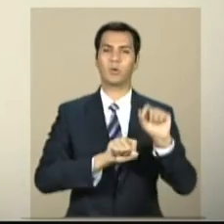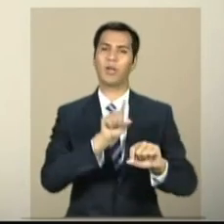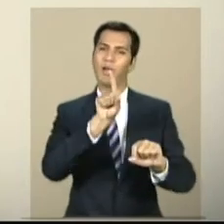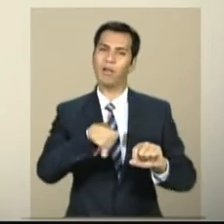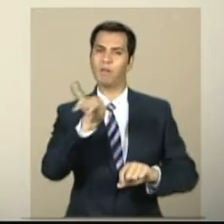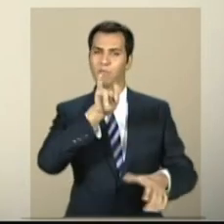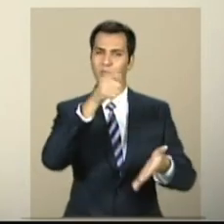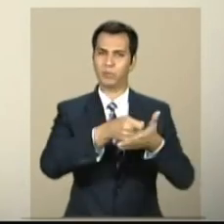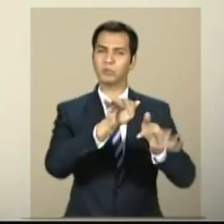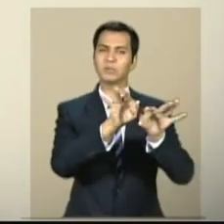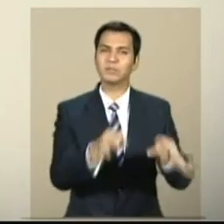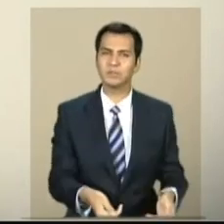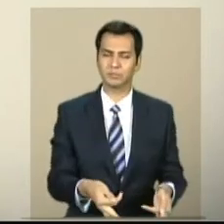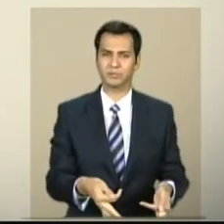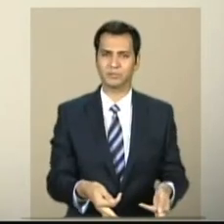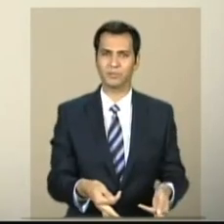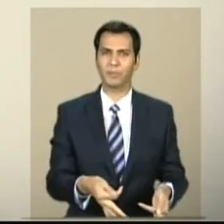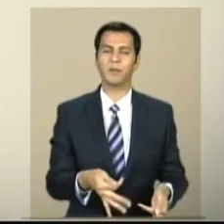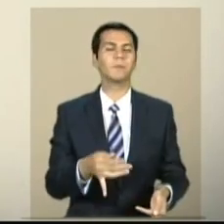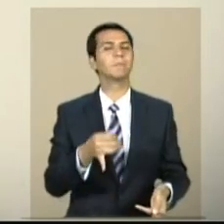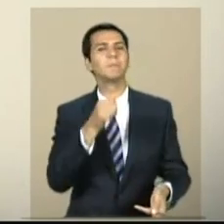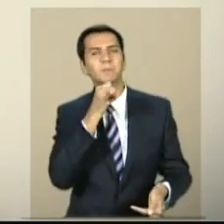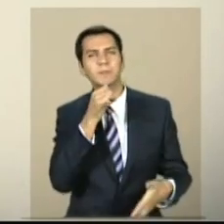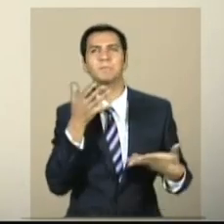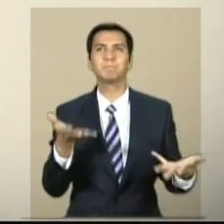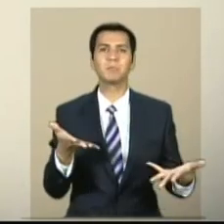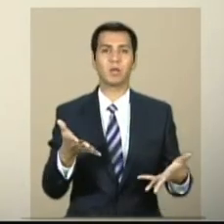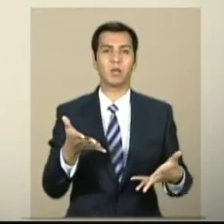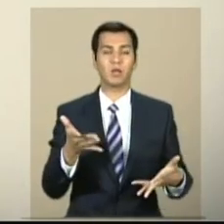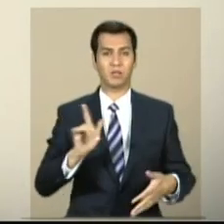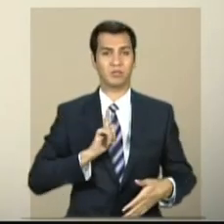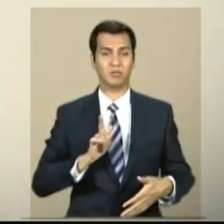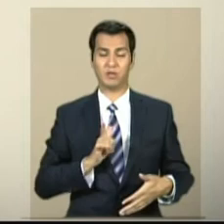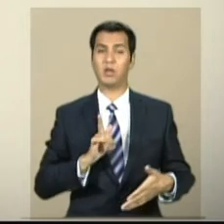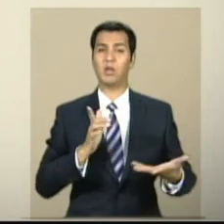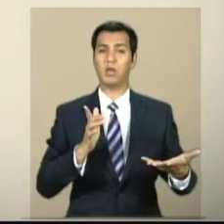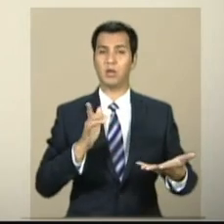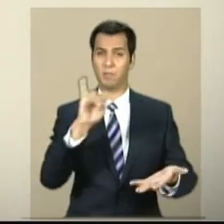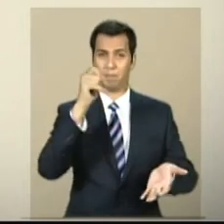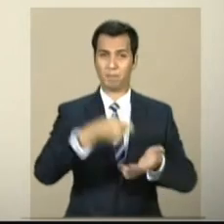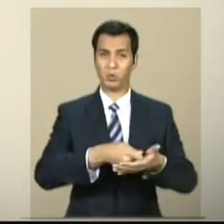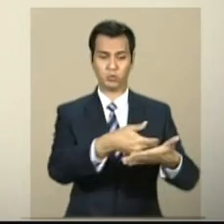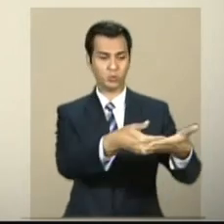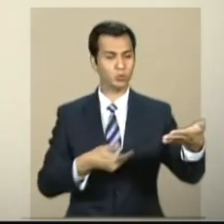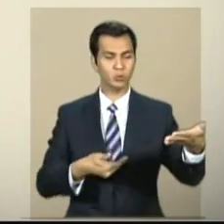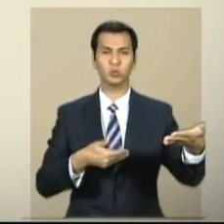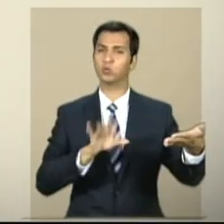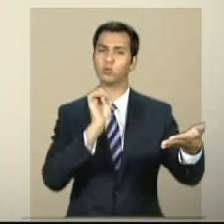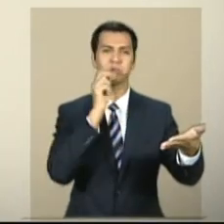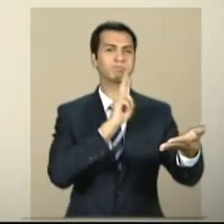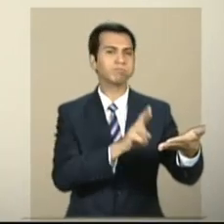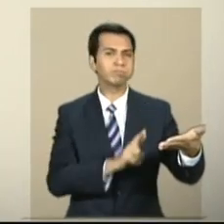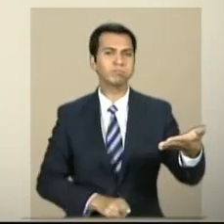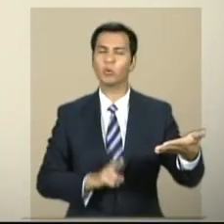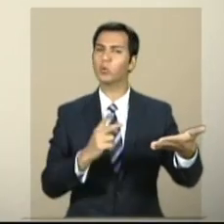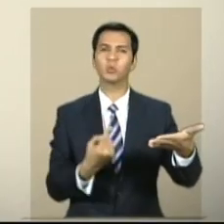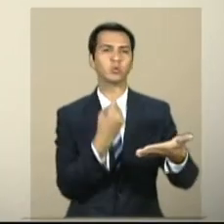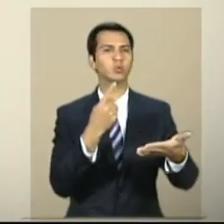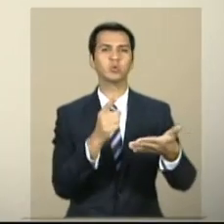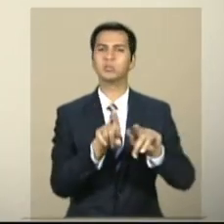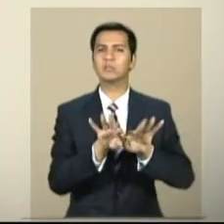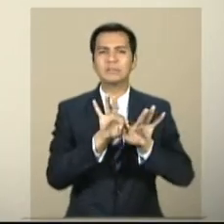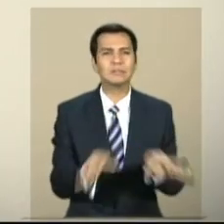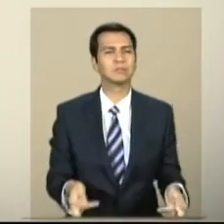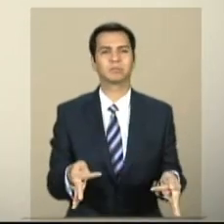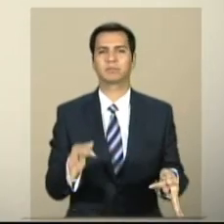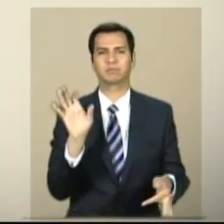Numa palavra, Luciano, uma alíquota, um único formulário e menor carga tributária. Presidenta, hoje em dia muitos